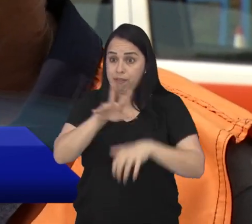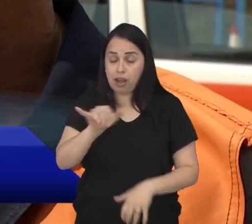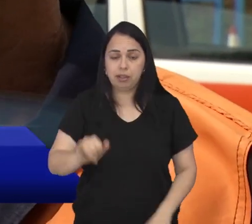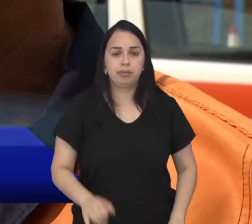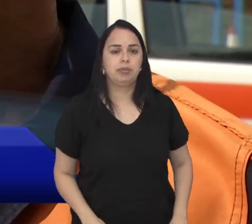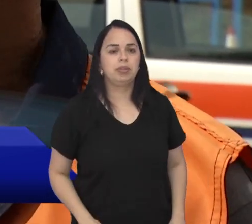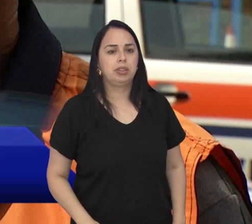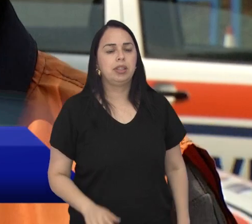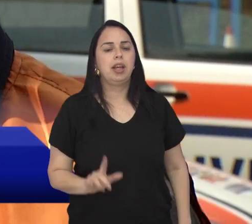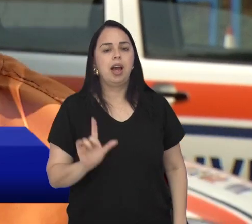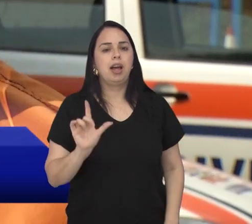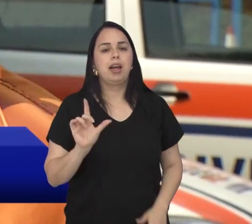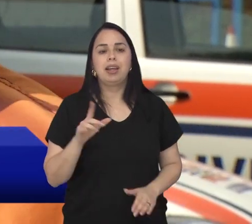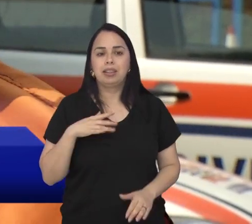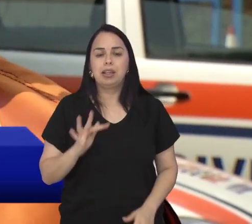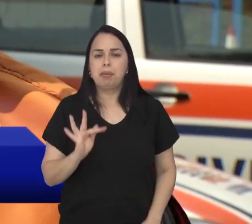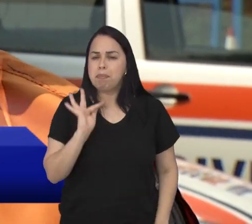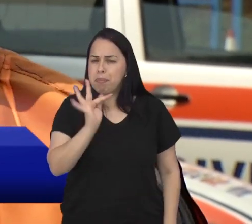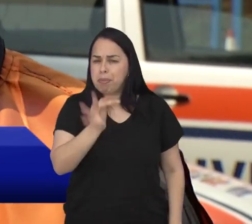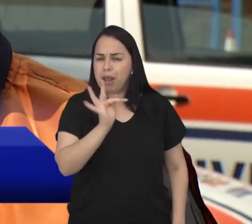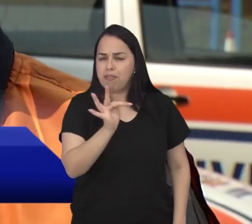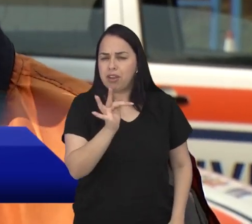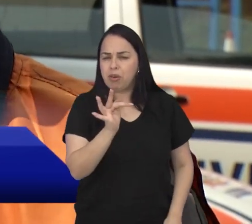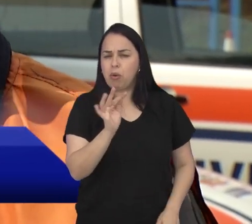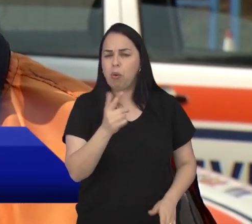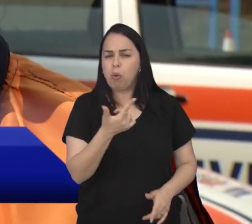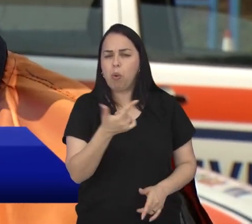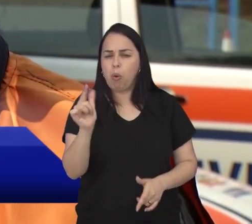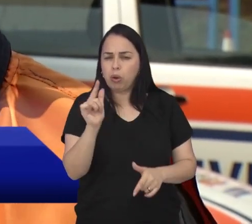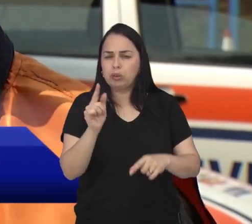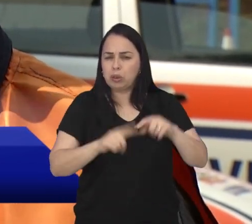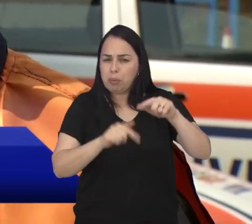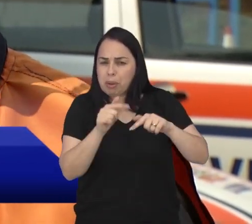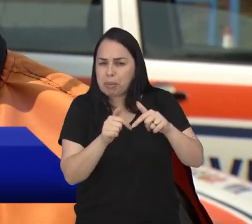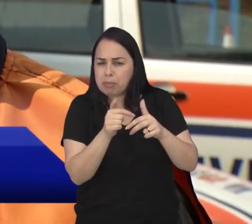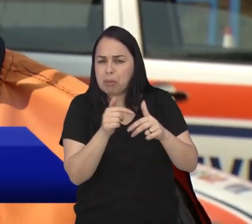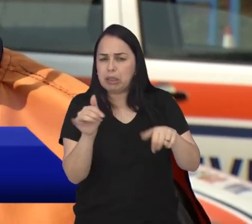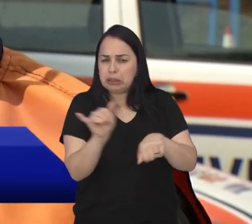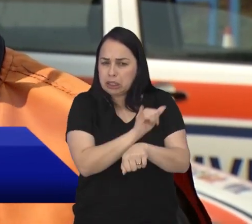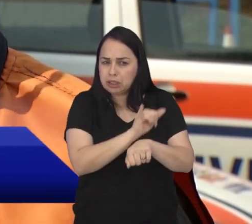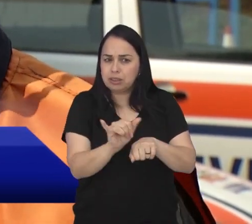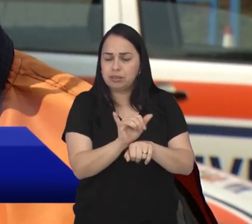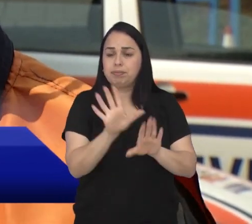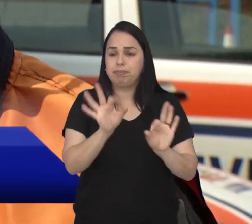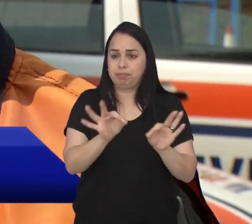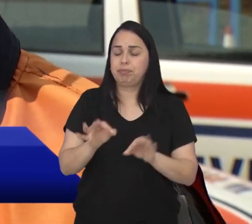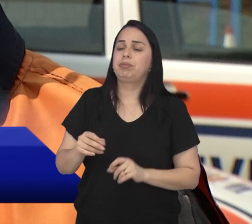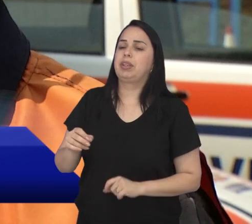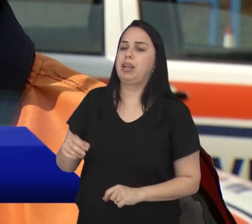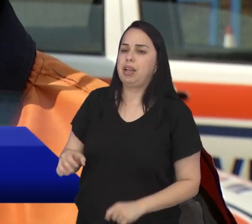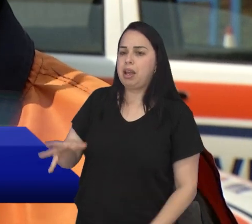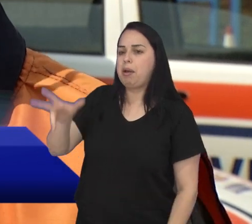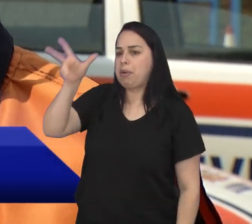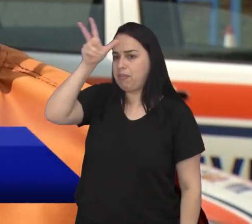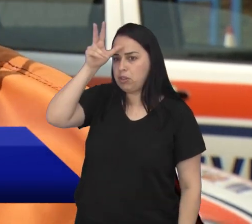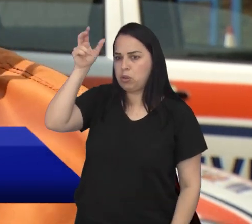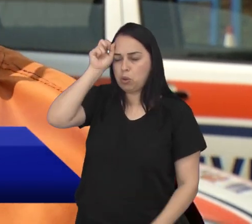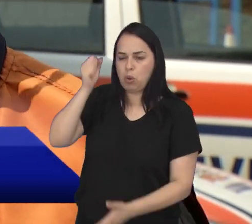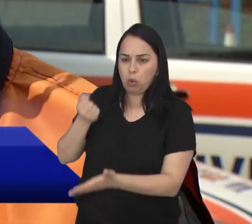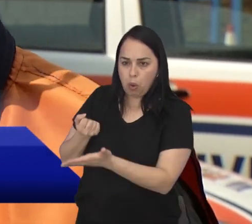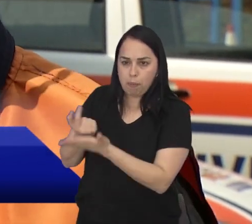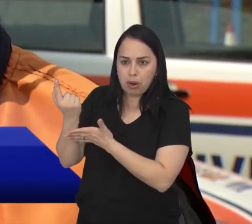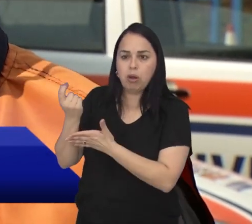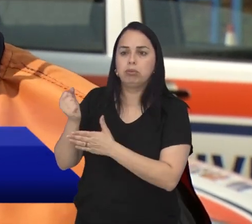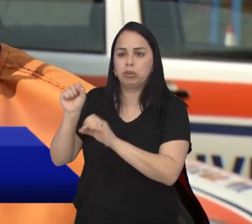breve vai ter um outro equipamento também, a Defesa Civil aqui de São José dos Campos. A Defesa Civil de São José dos Campos, né, a Prefeitura, está adquirindo, né,